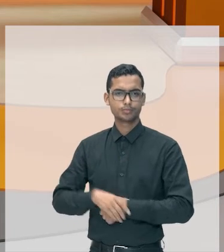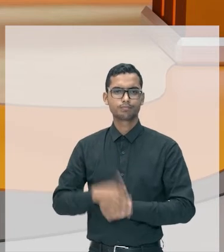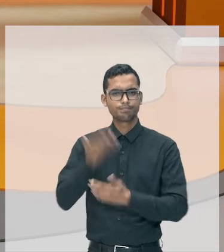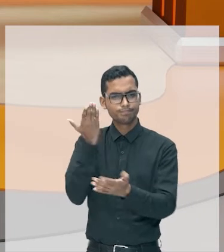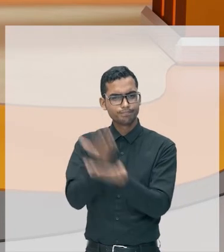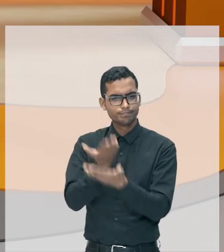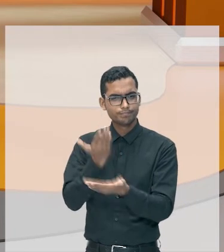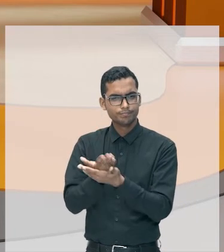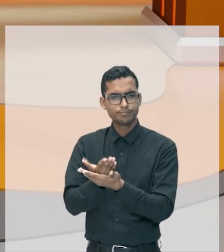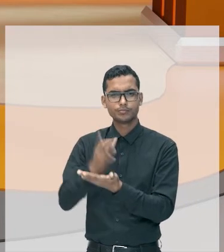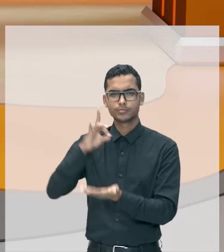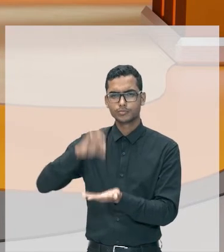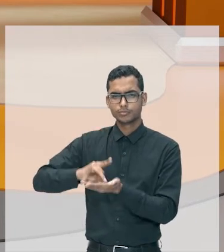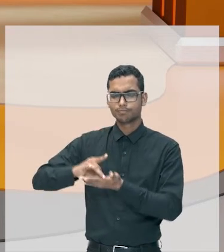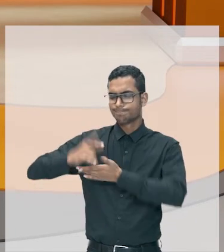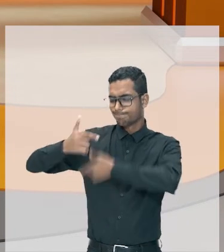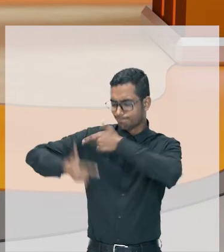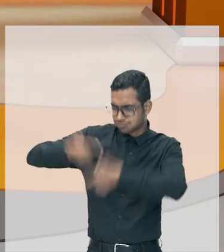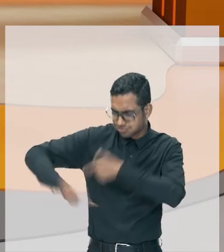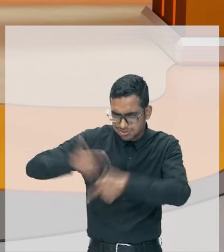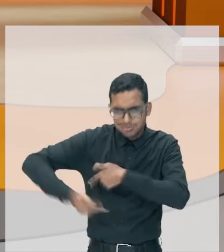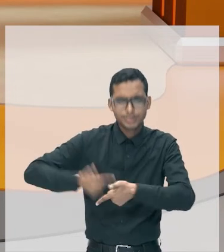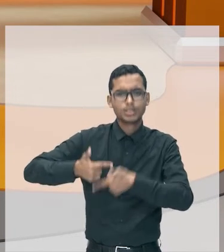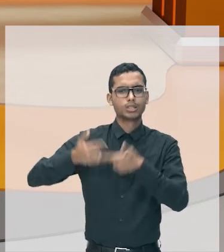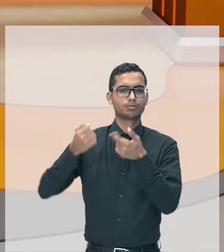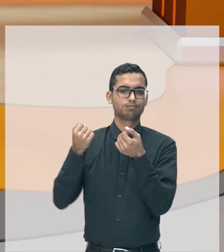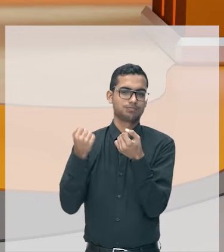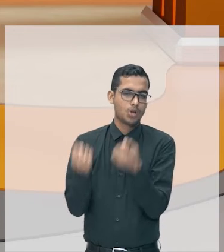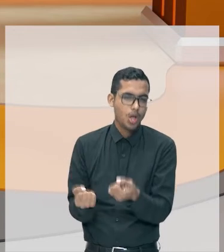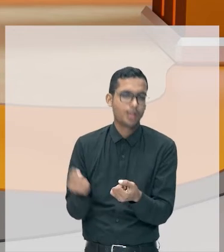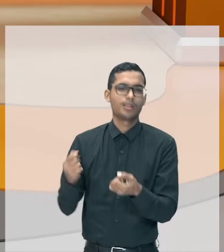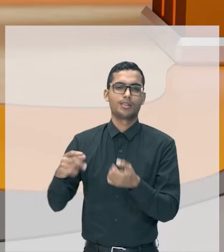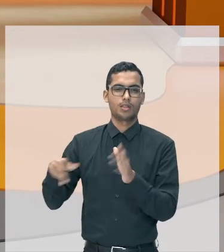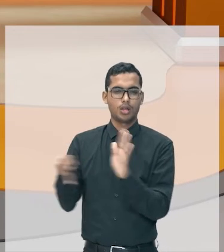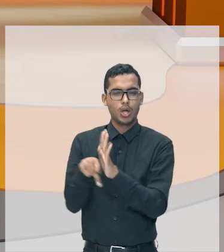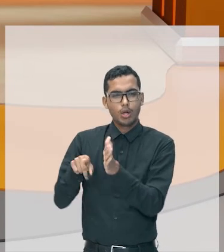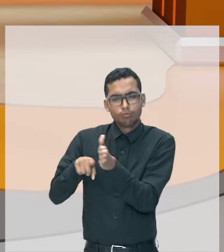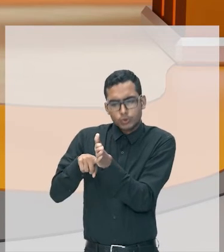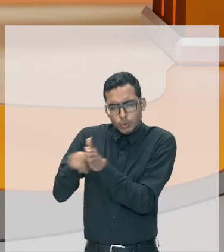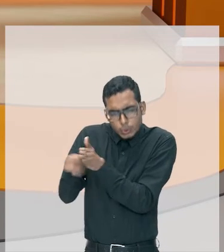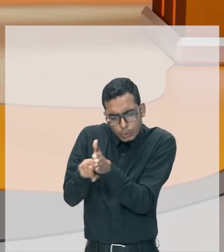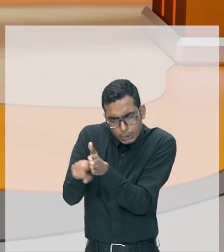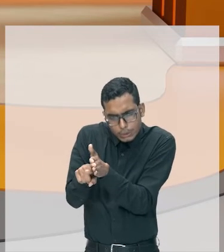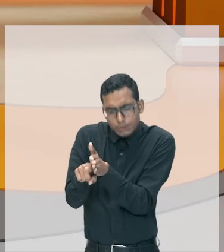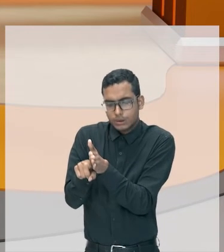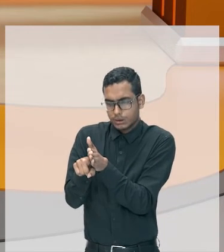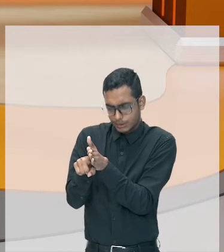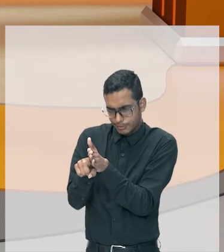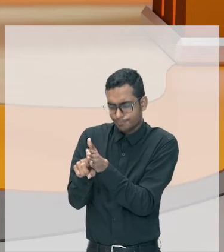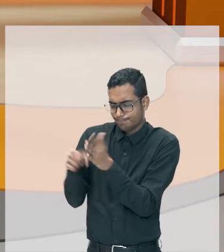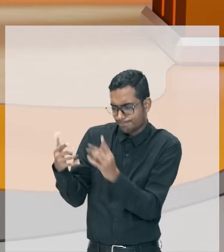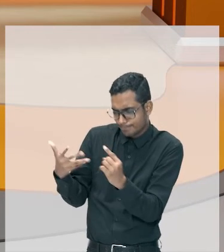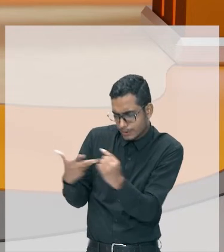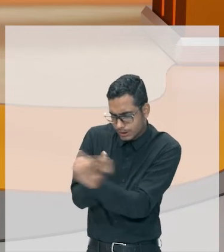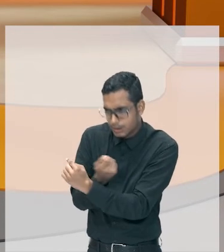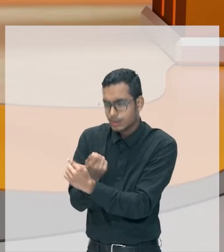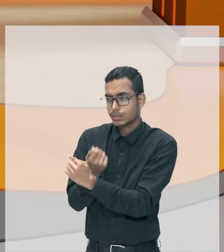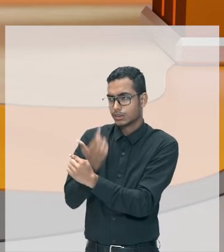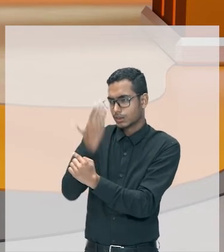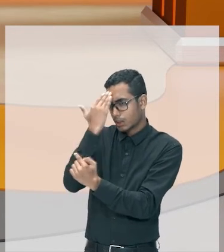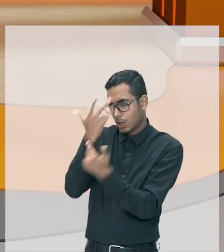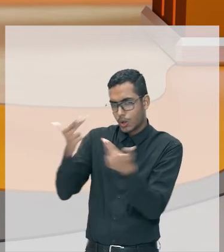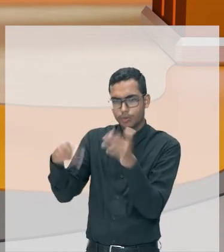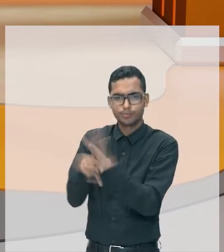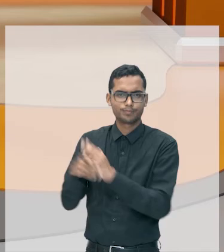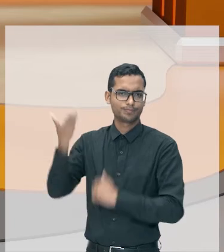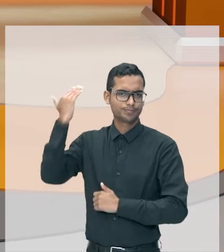um trabalho, turminha, vocês não têm ideia, que é investigar, esmiuçar ali, tentar achar esses resquícios do passado. Olha